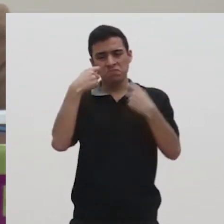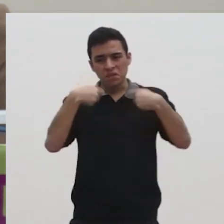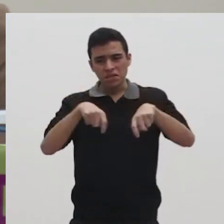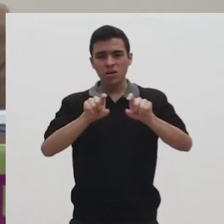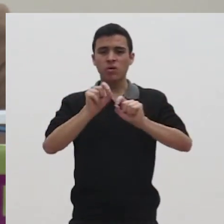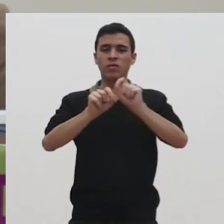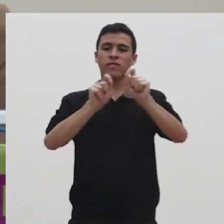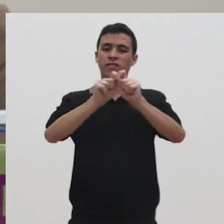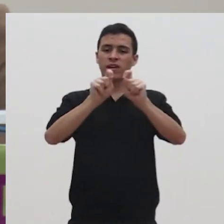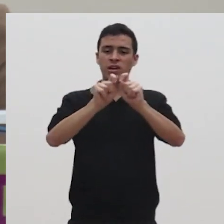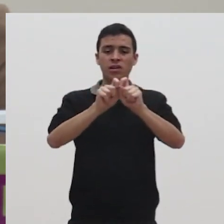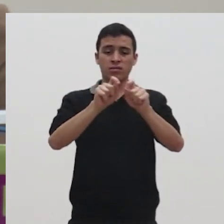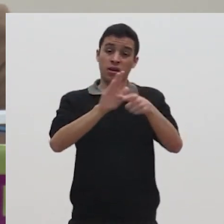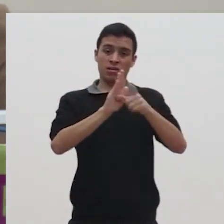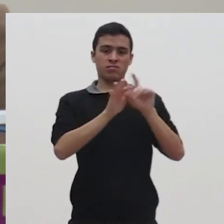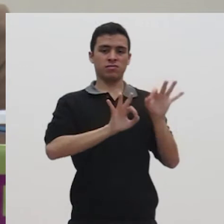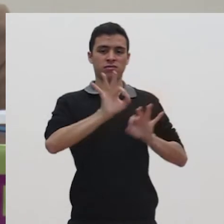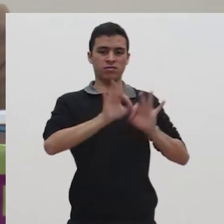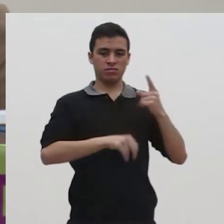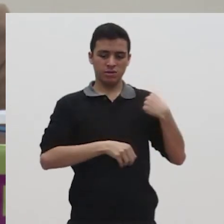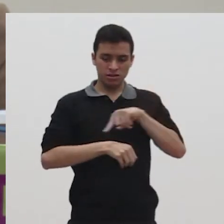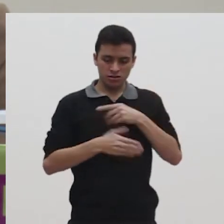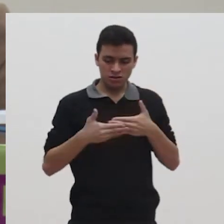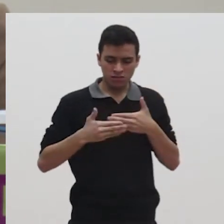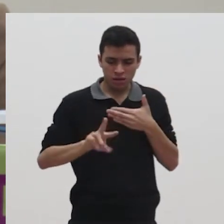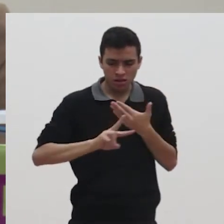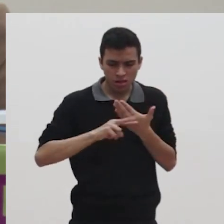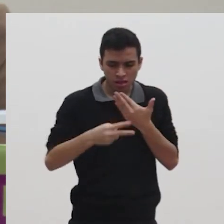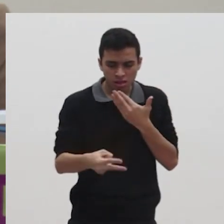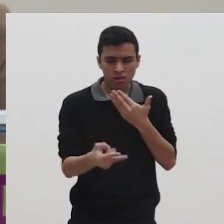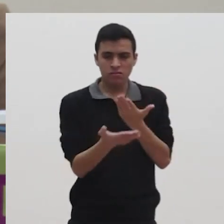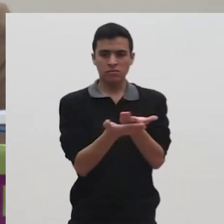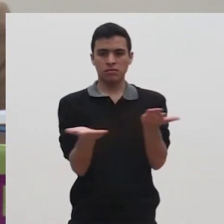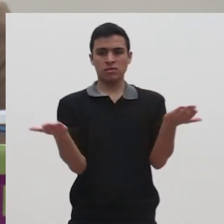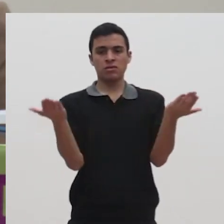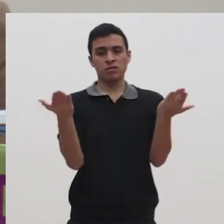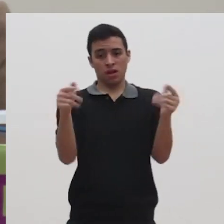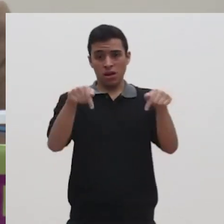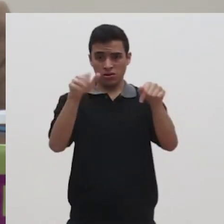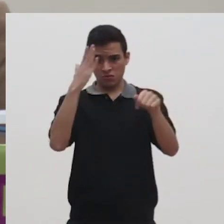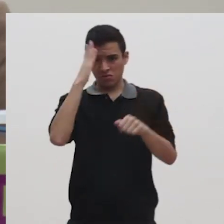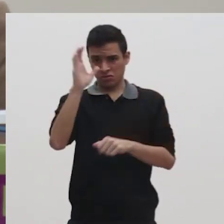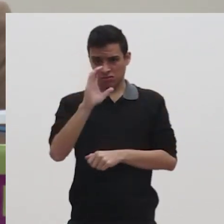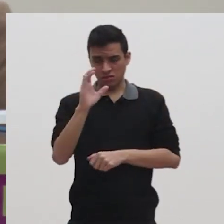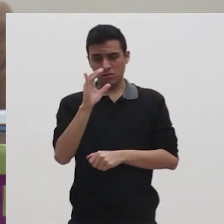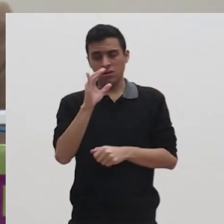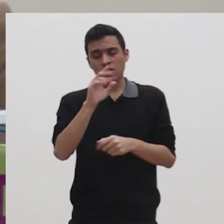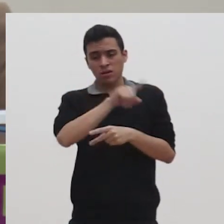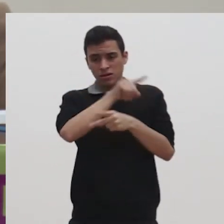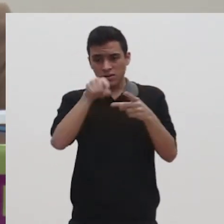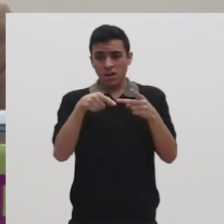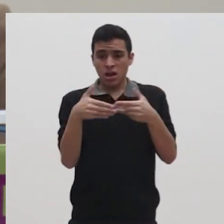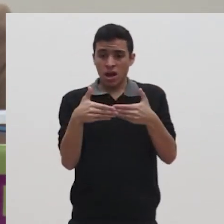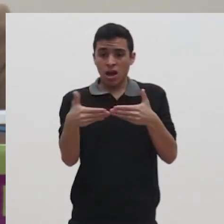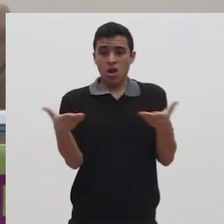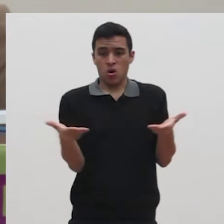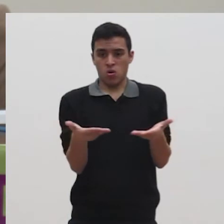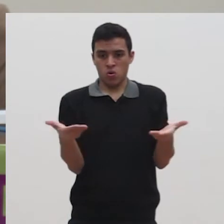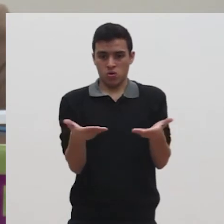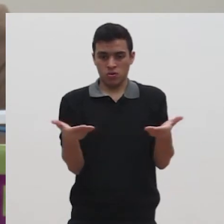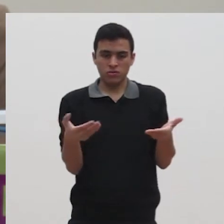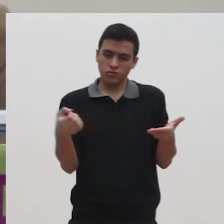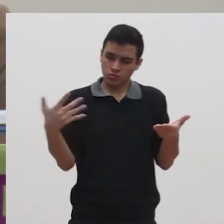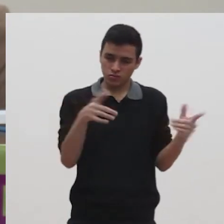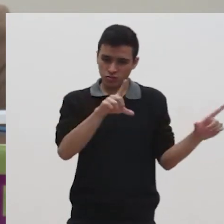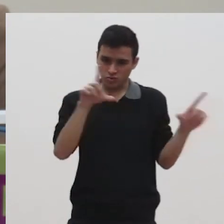ser feita com um planejamento para que a gente não sofra, inclusive aqui em Curitiba. Seguramente que a partir de agora, desse